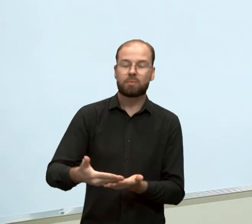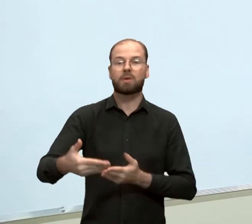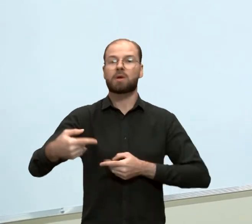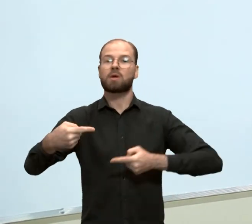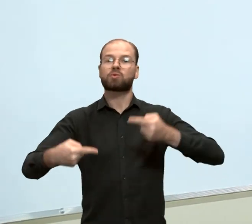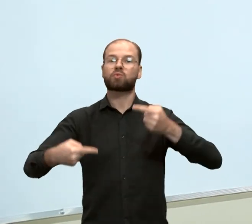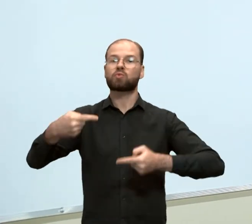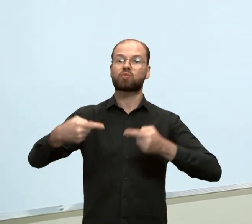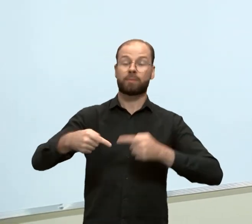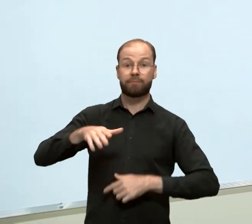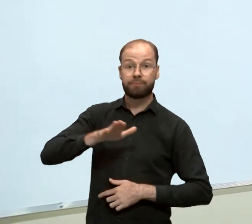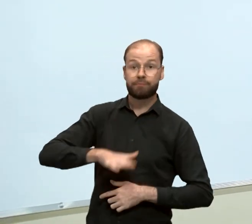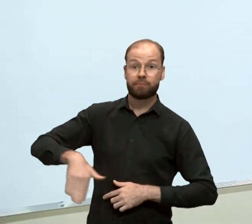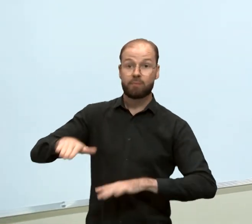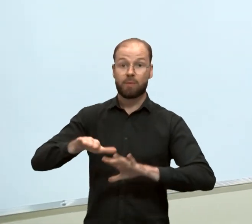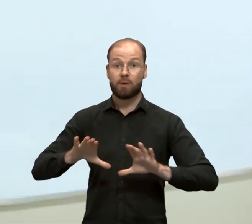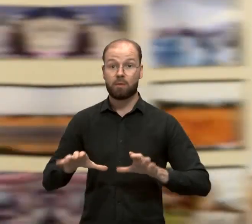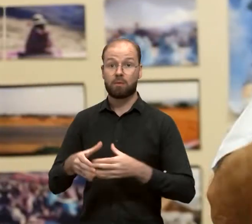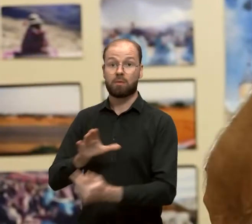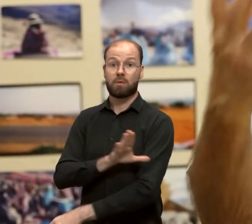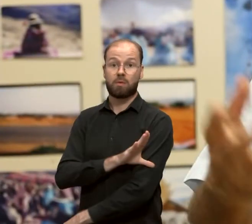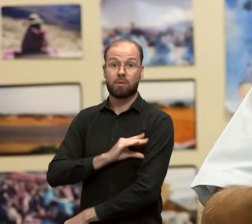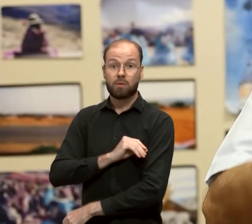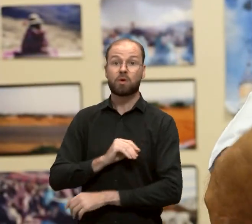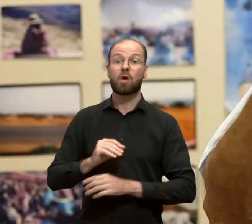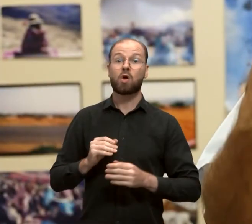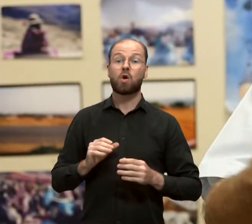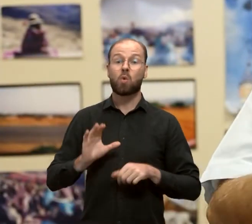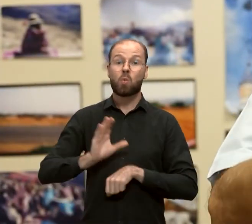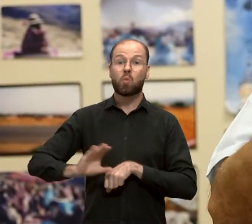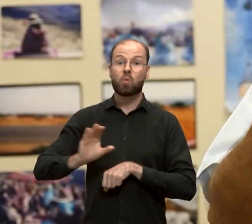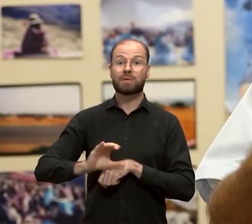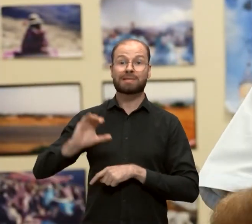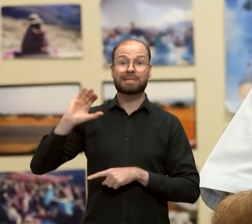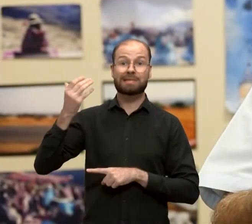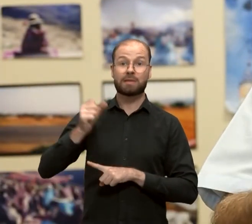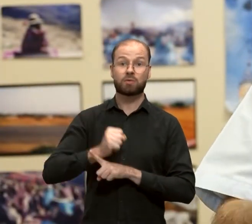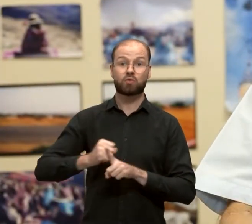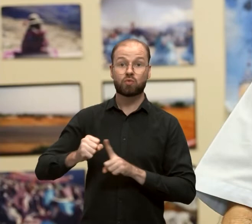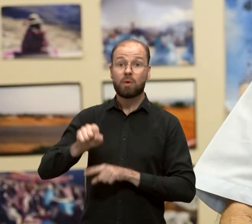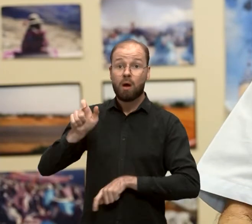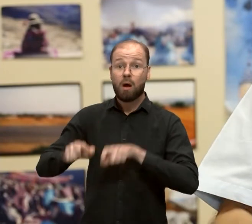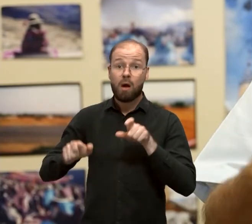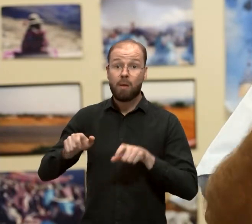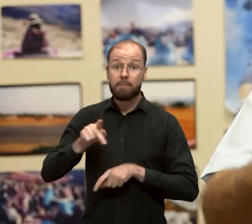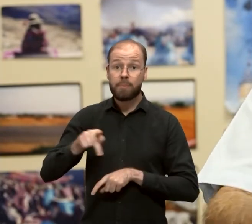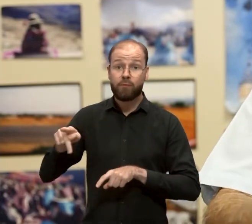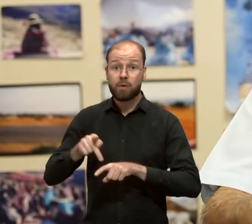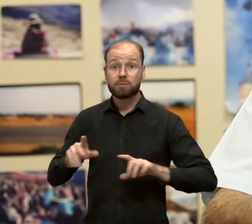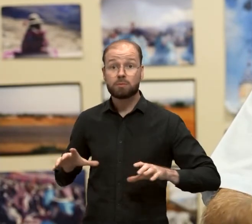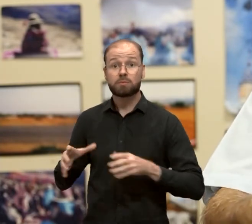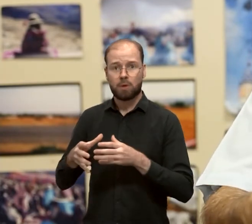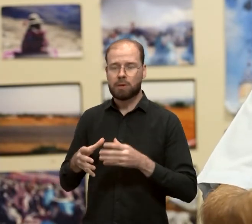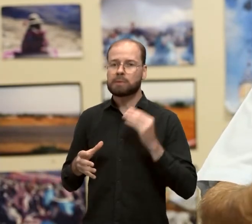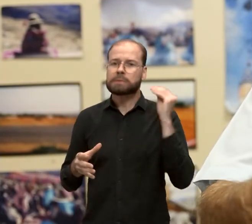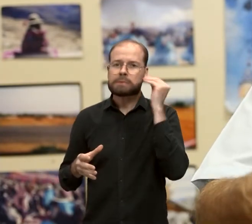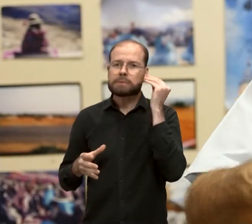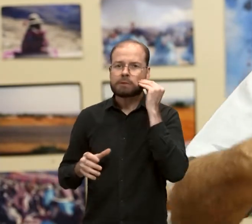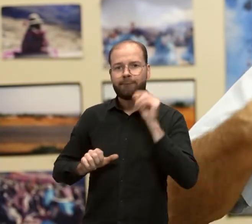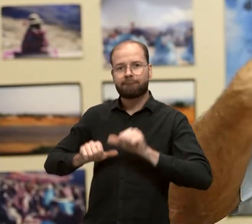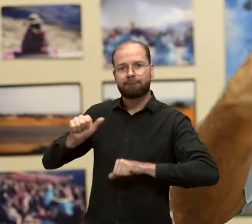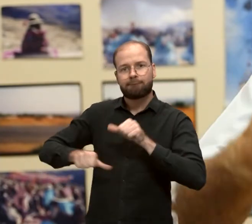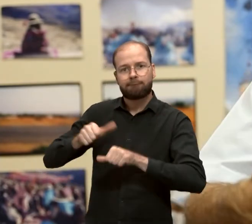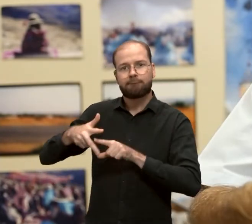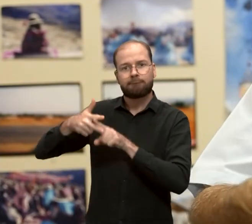o colegiado do curso de Ciências Sociais, os professores que integravam o colegiado do curso, a reformulação do curso. Então,